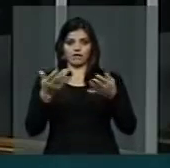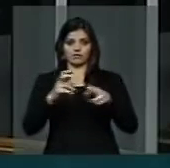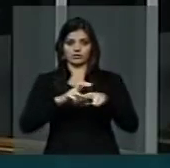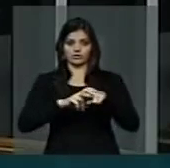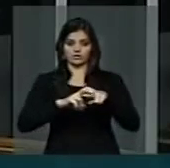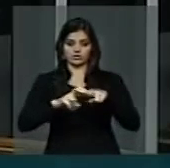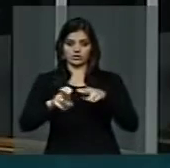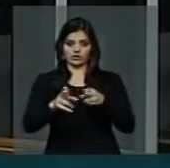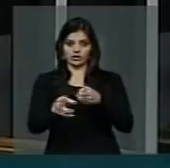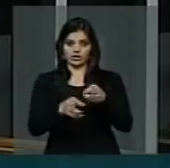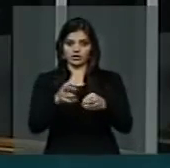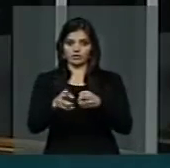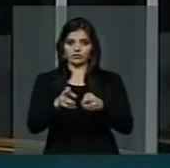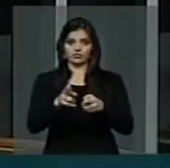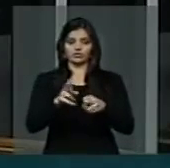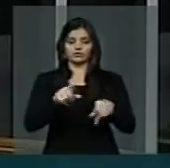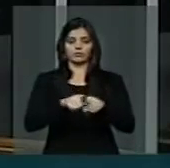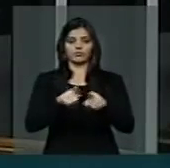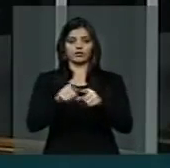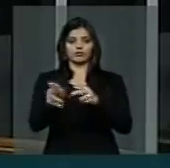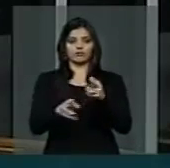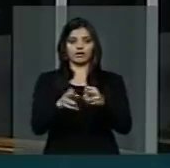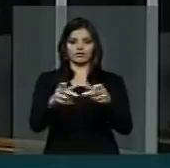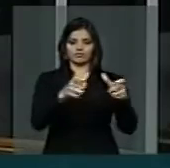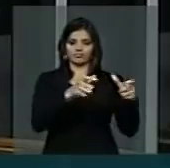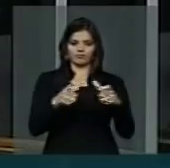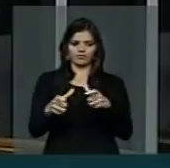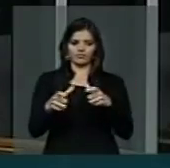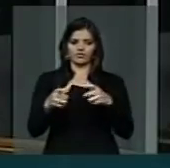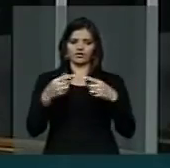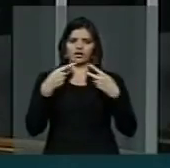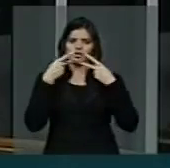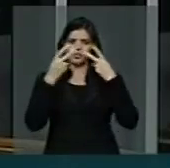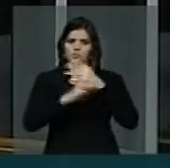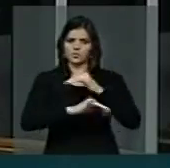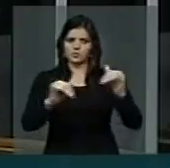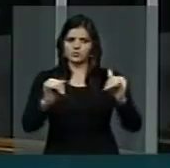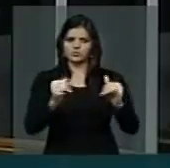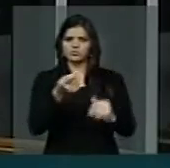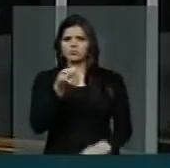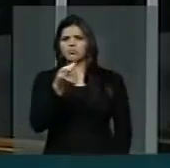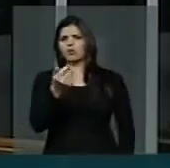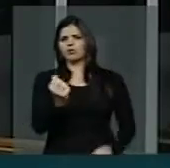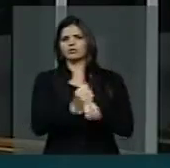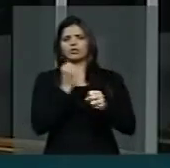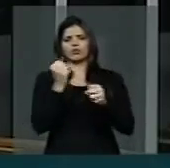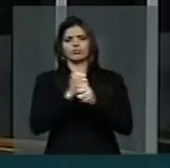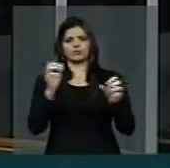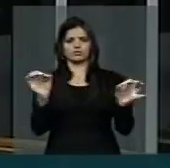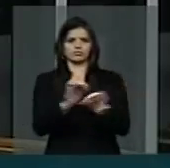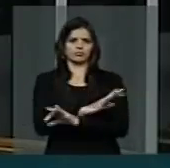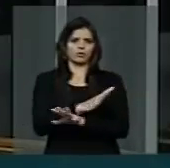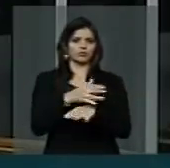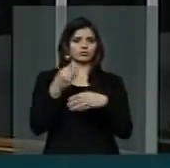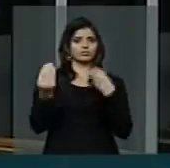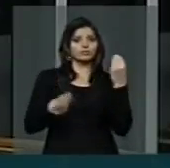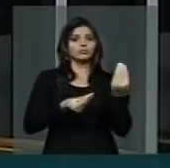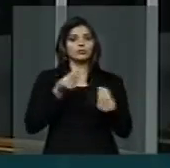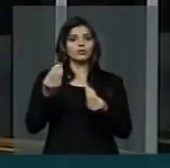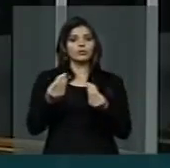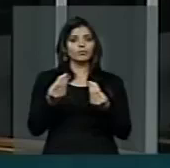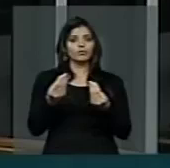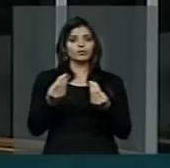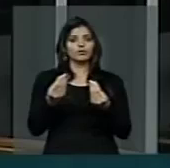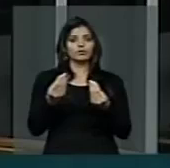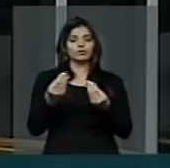regionais? Muitos anúncios, poucas entregas. Como está tudo isso? De que forma